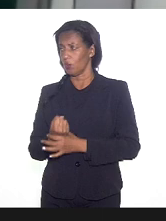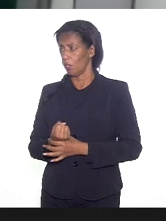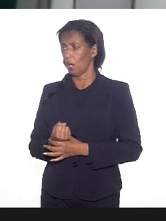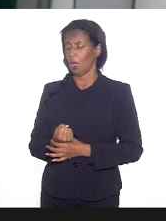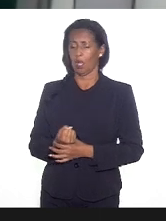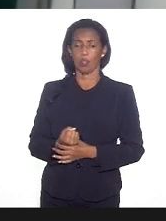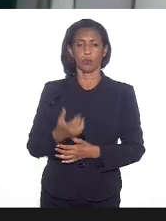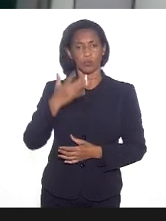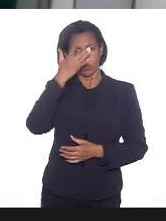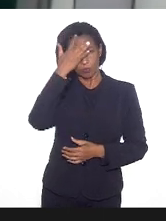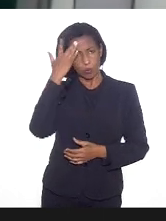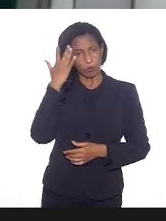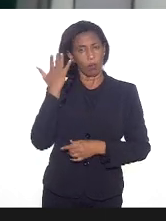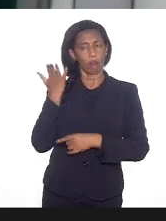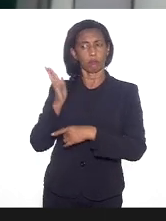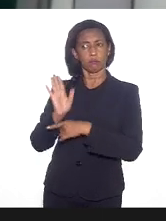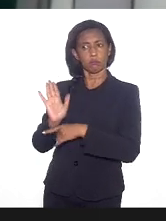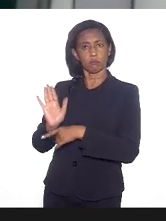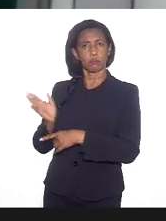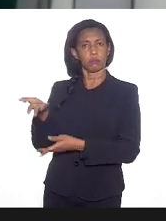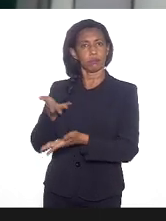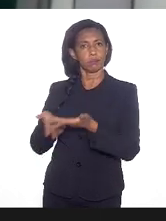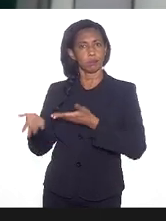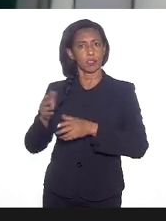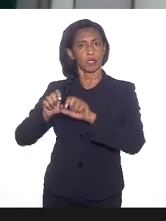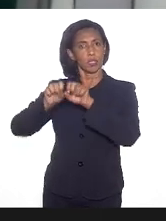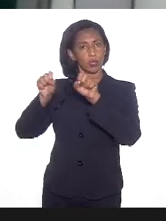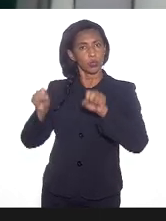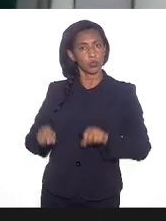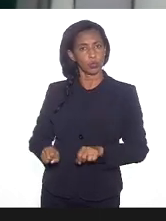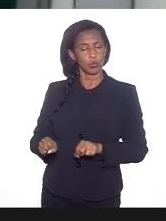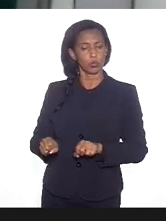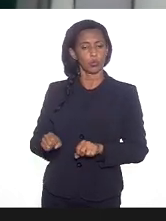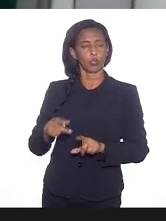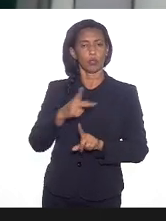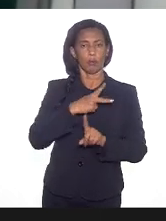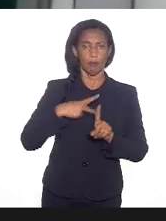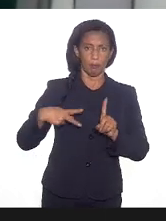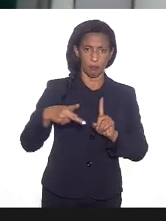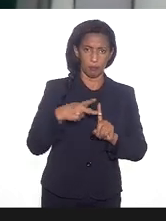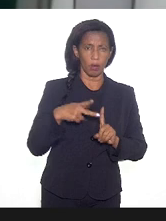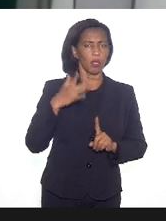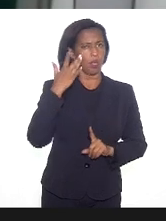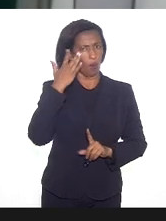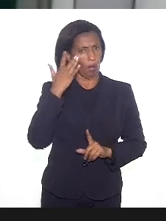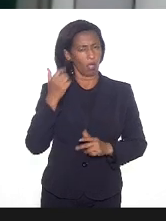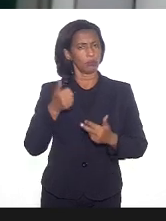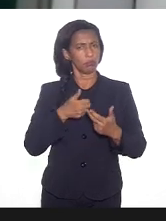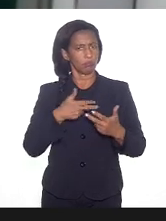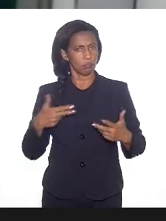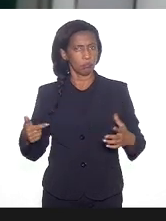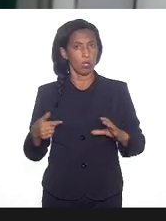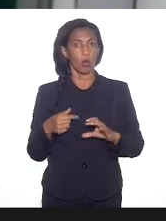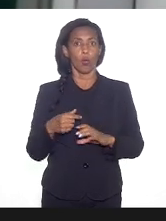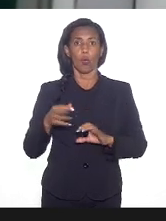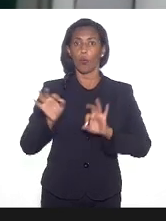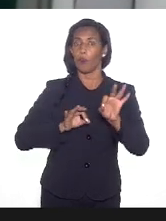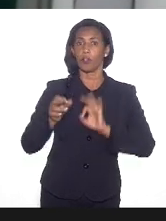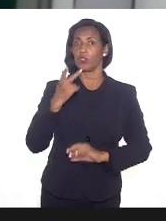e beneficiários, né, na estrutura executiva do Rio Previdência, o que eu acho adequado. O projeto não